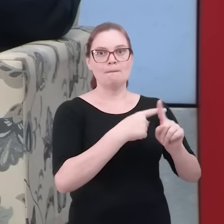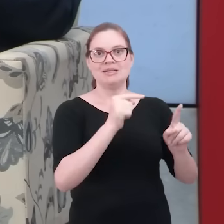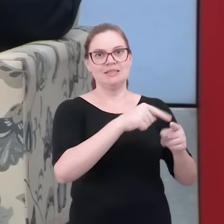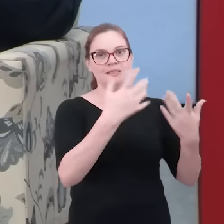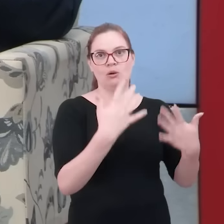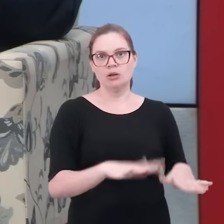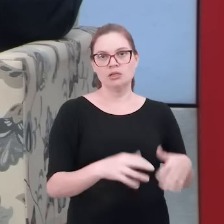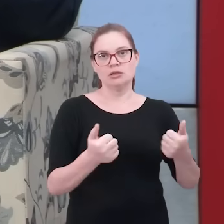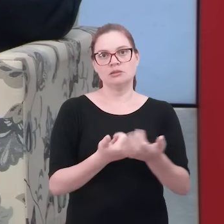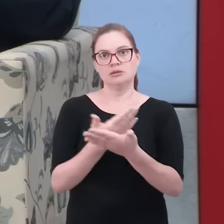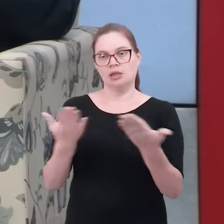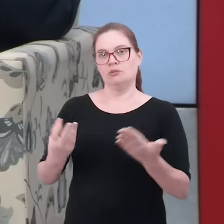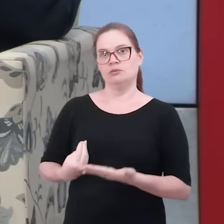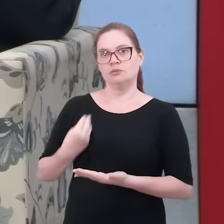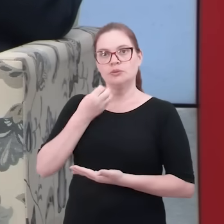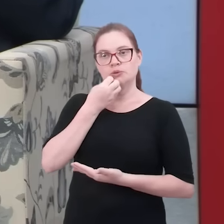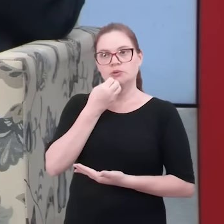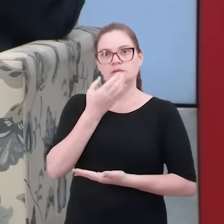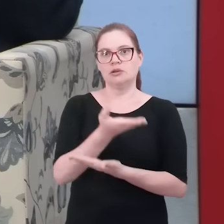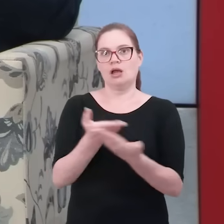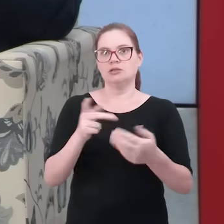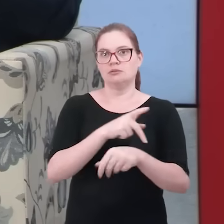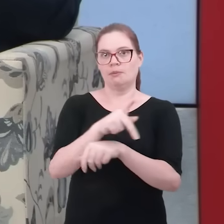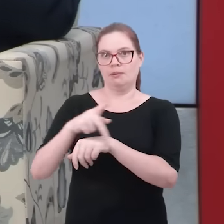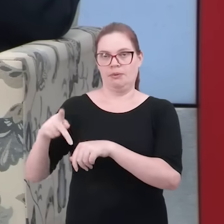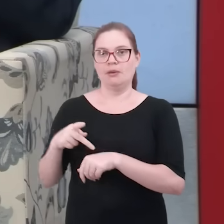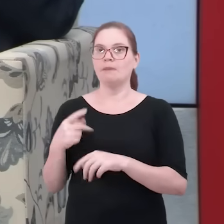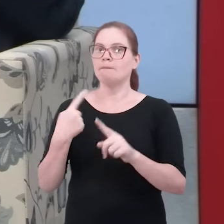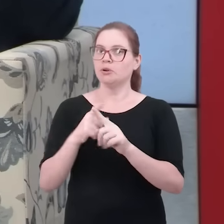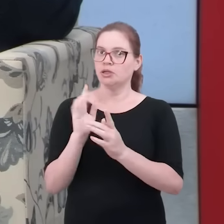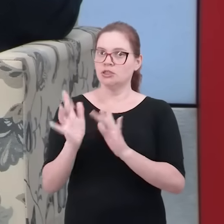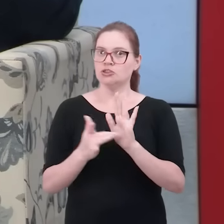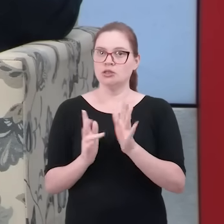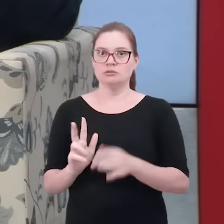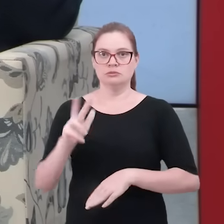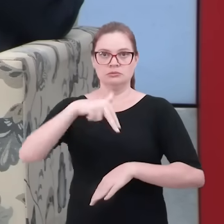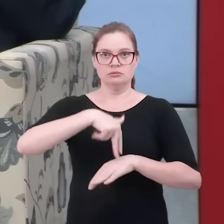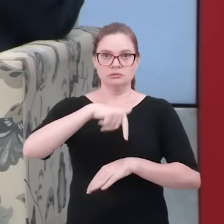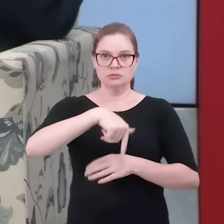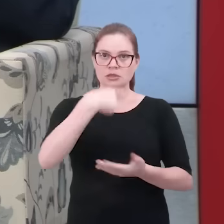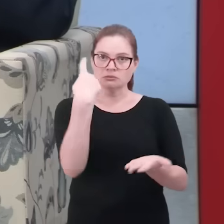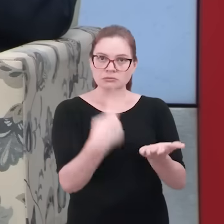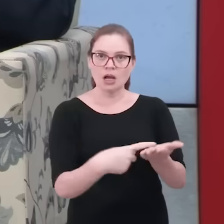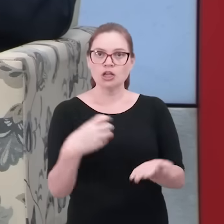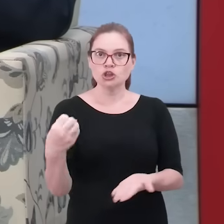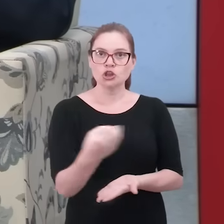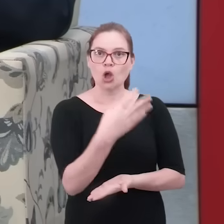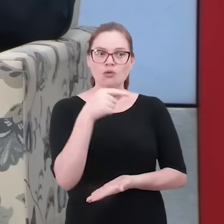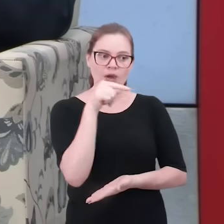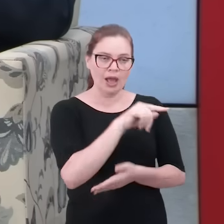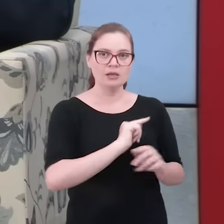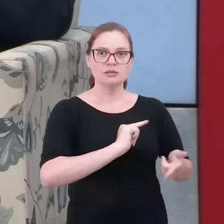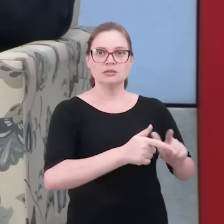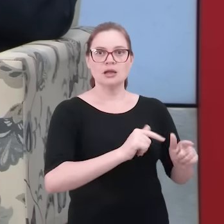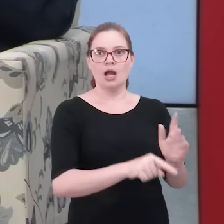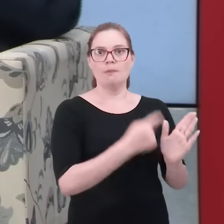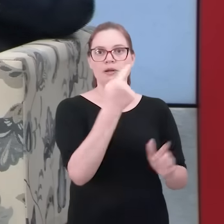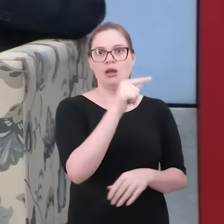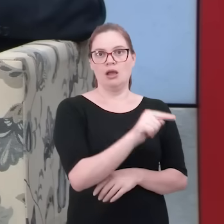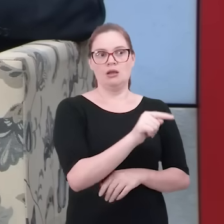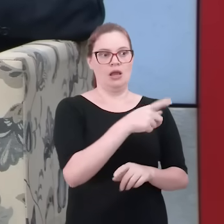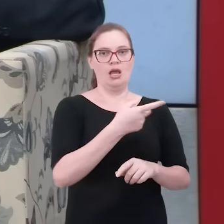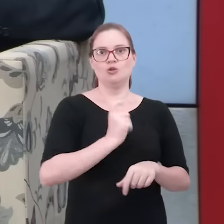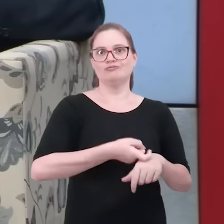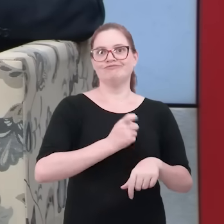Lembrando que quando o Senhor Jesus veio e fez a nova aliança, em primeiro lugar com Israel. Agora